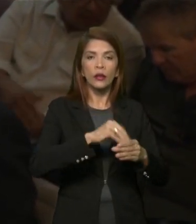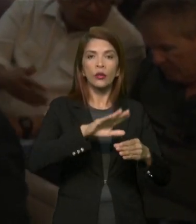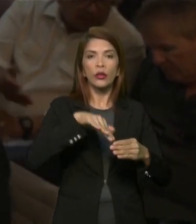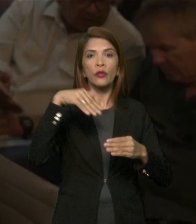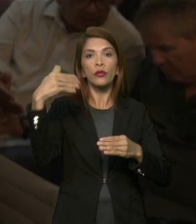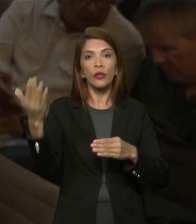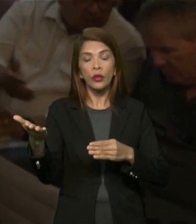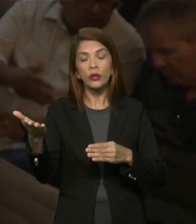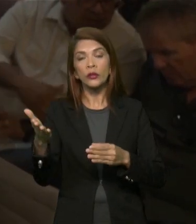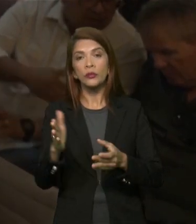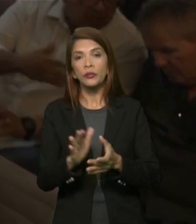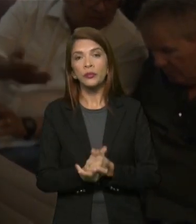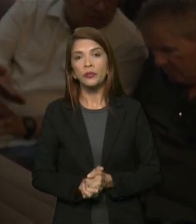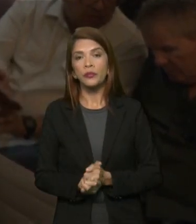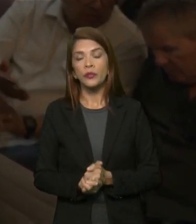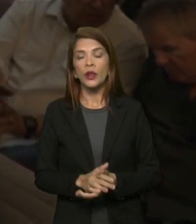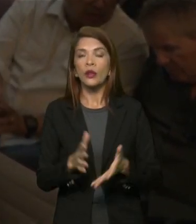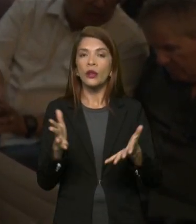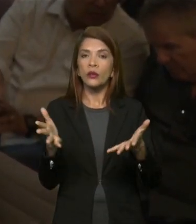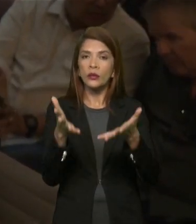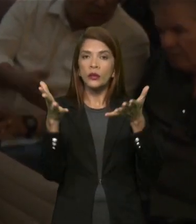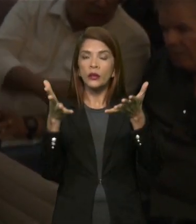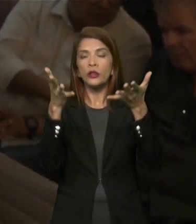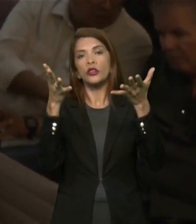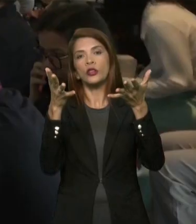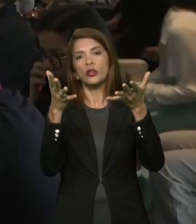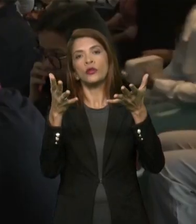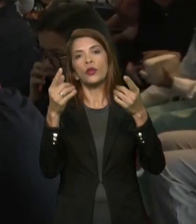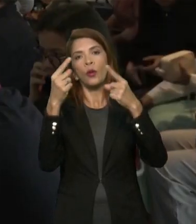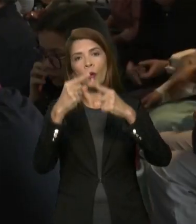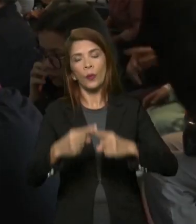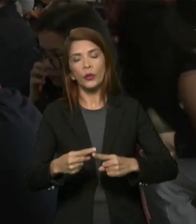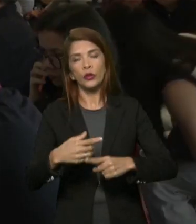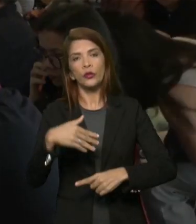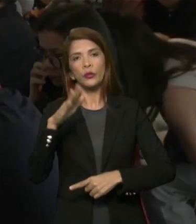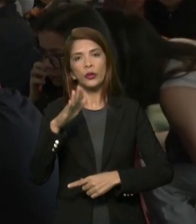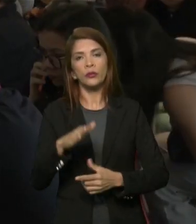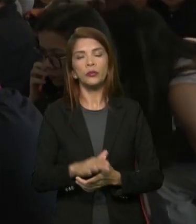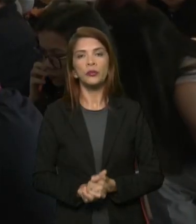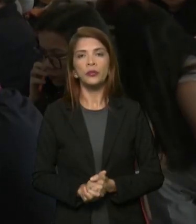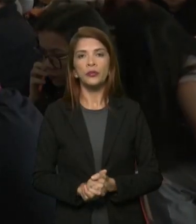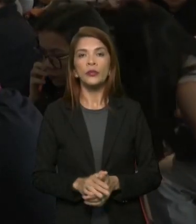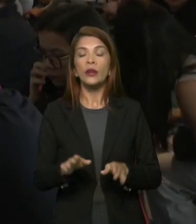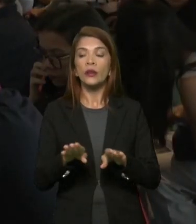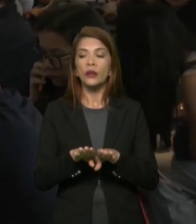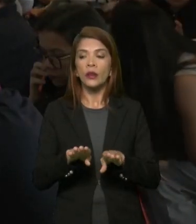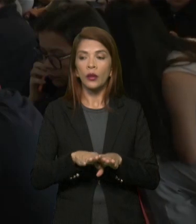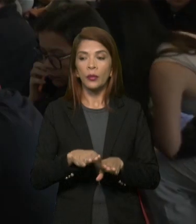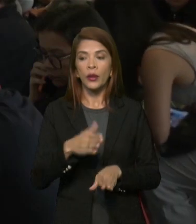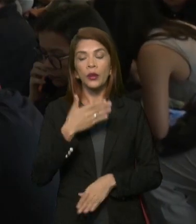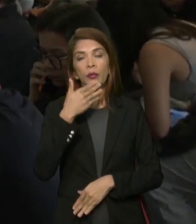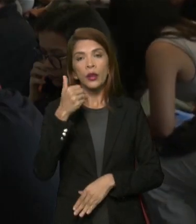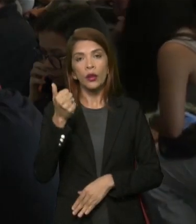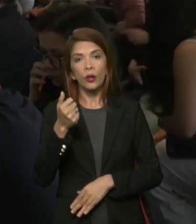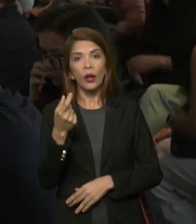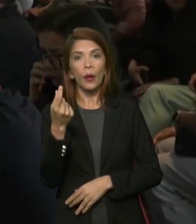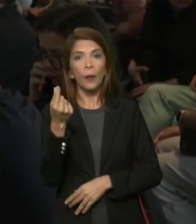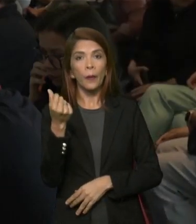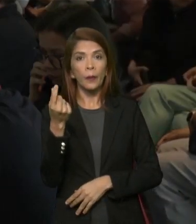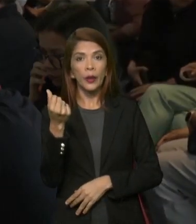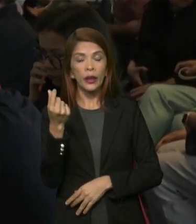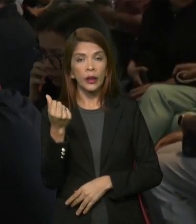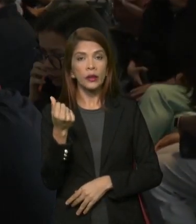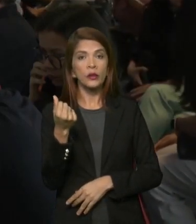para, com esse incentivo, ser mais competitivo. Com isso, a gente melhorar mais tanto o preço para o